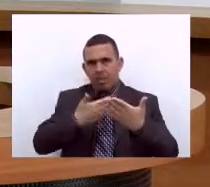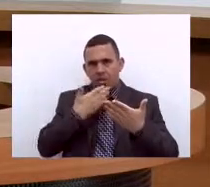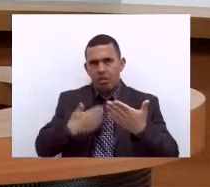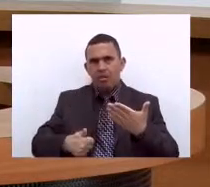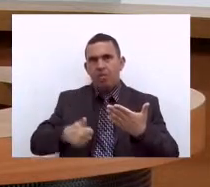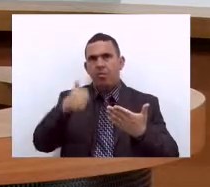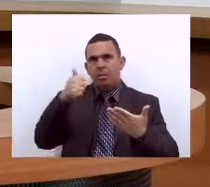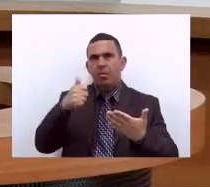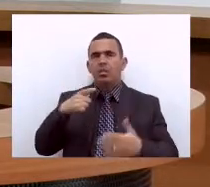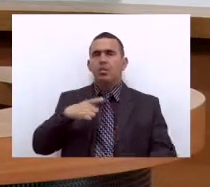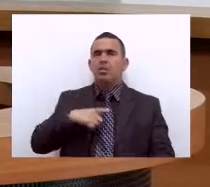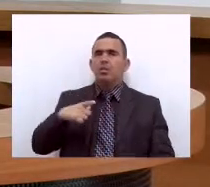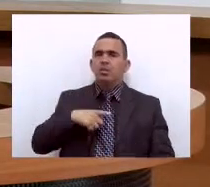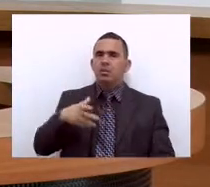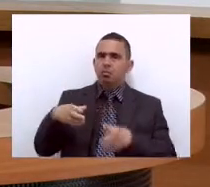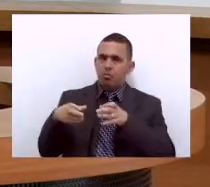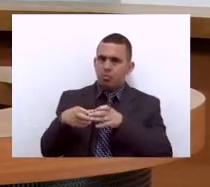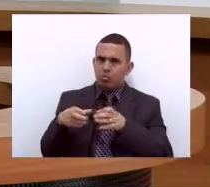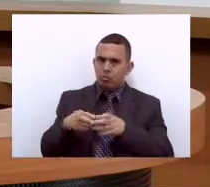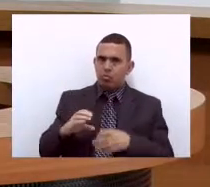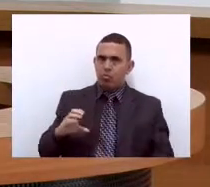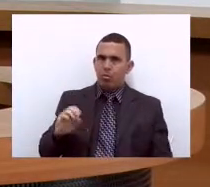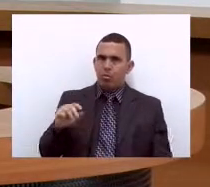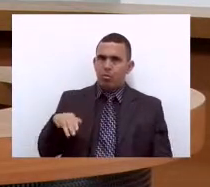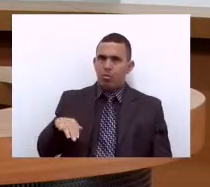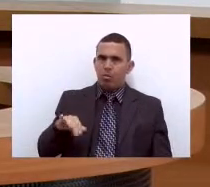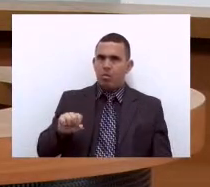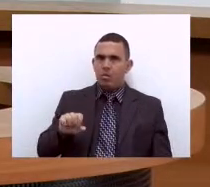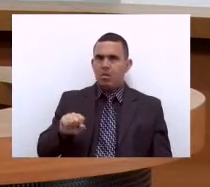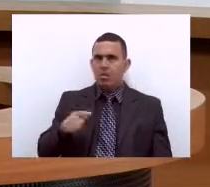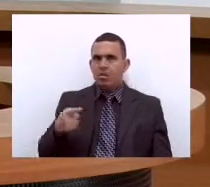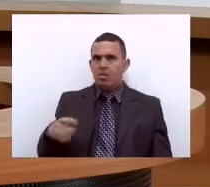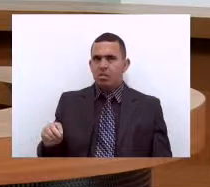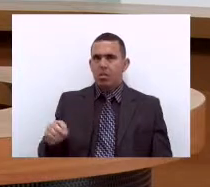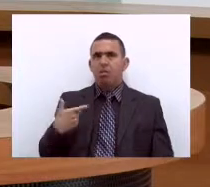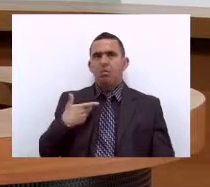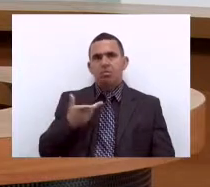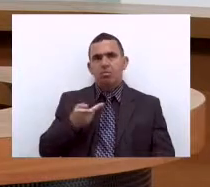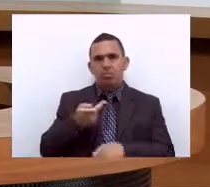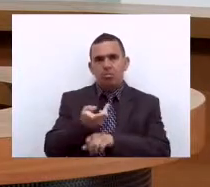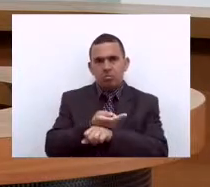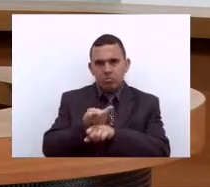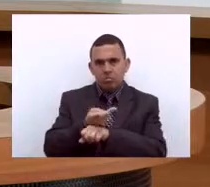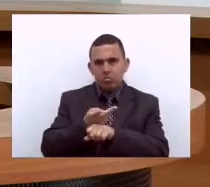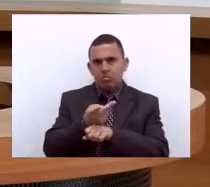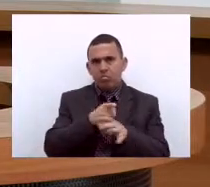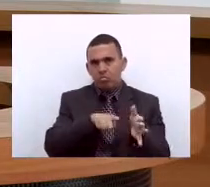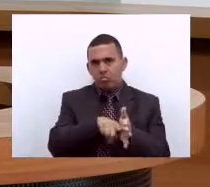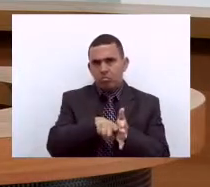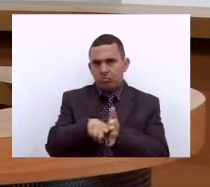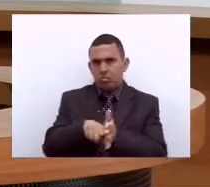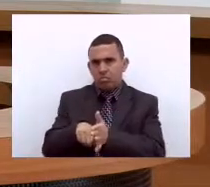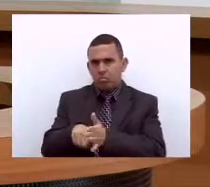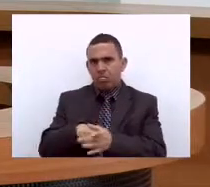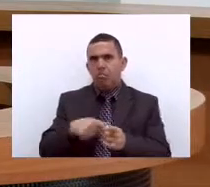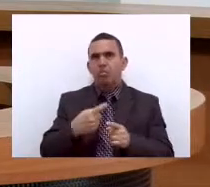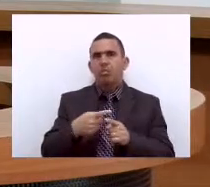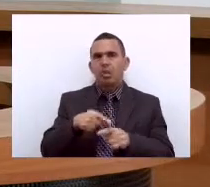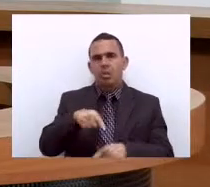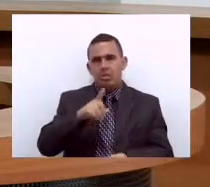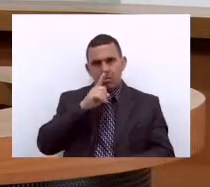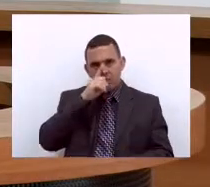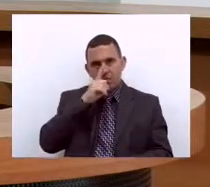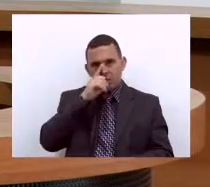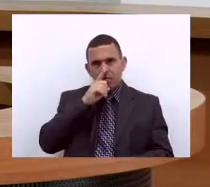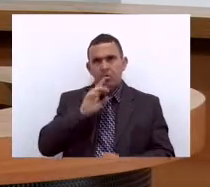termos uma comissão aqui e irmos, vereador Maurício, atrás disso. porque isso realmente é grave. E aí, mais uma